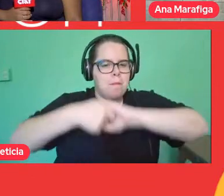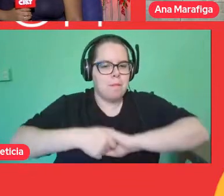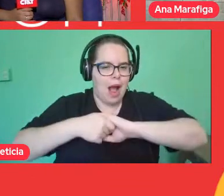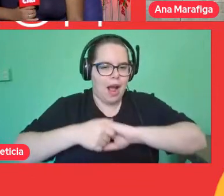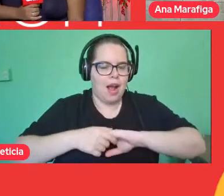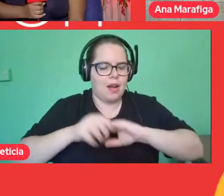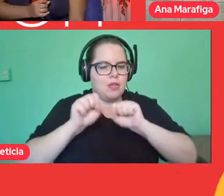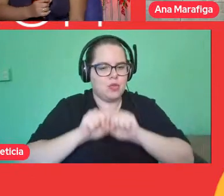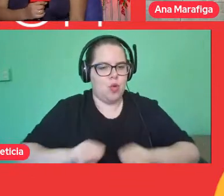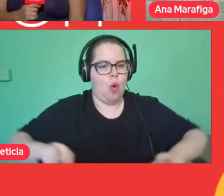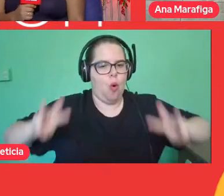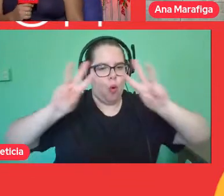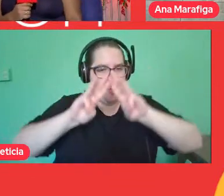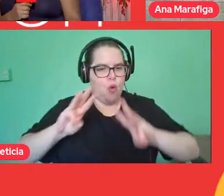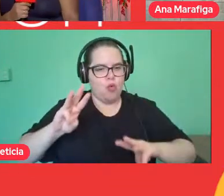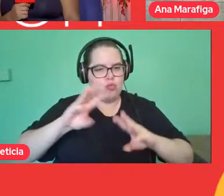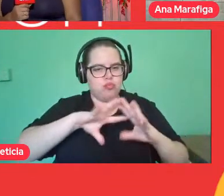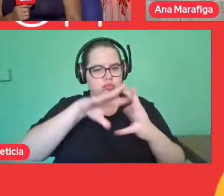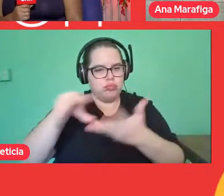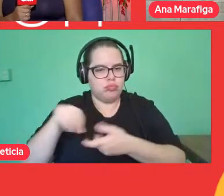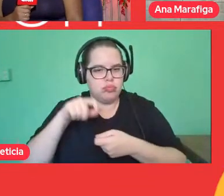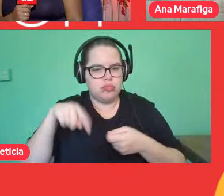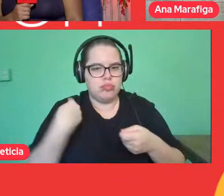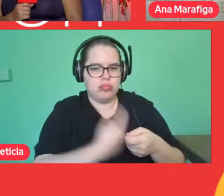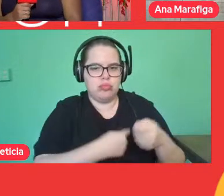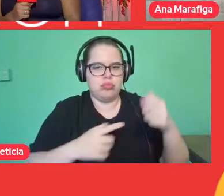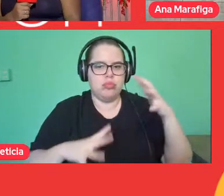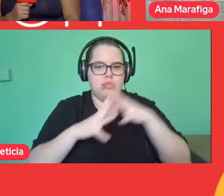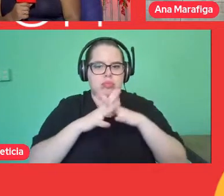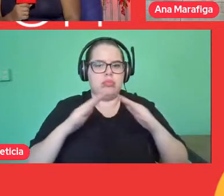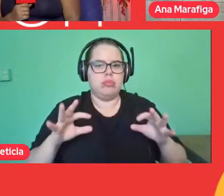até 2025, está com 35% da nossa top leadership